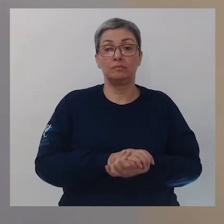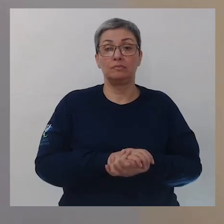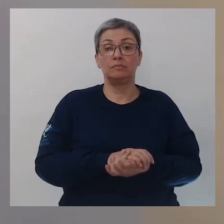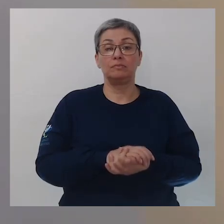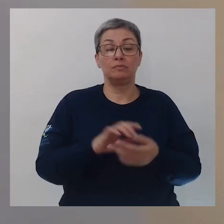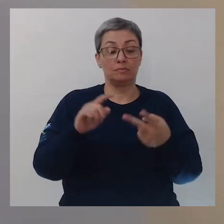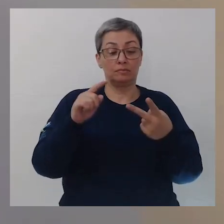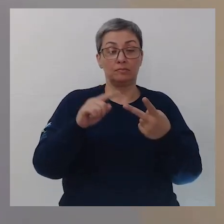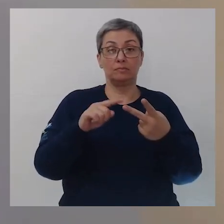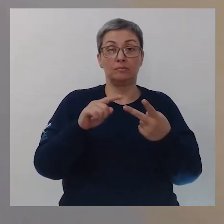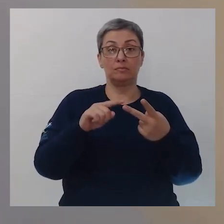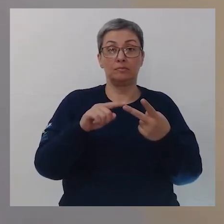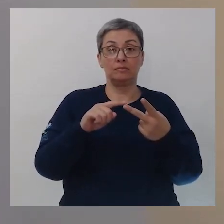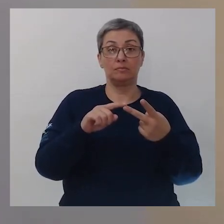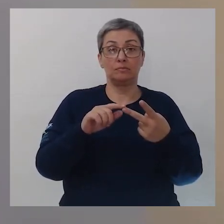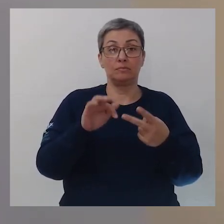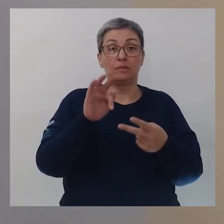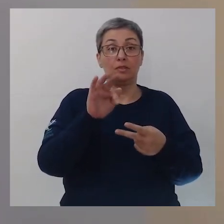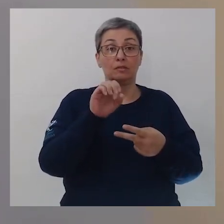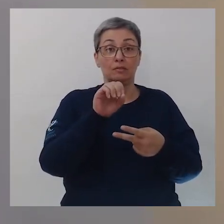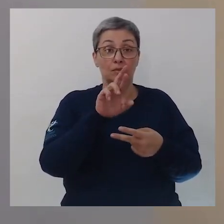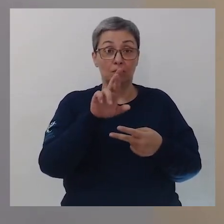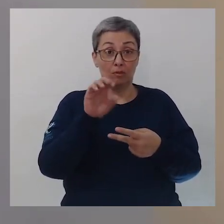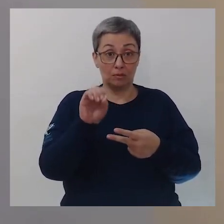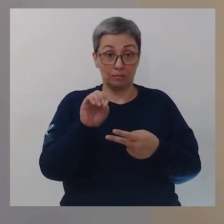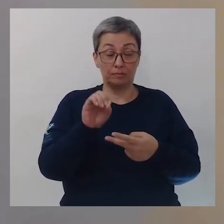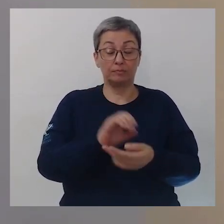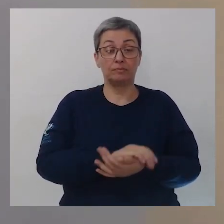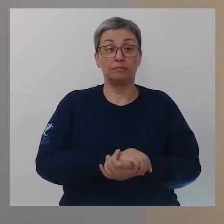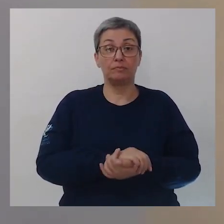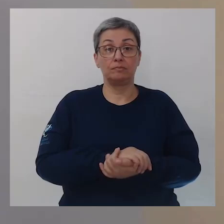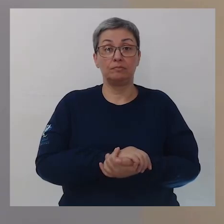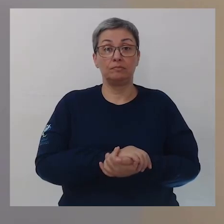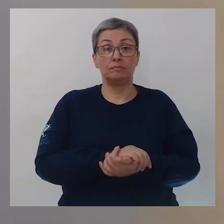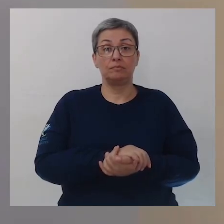O segundo foi o forró.